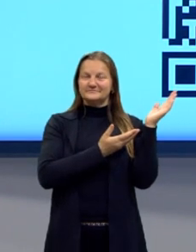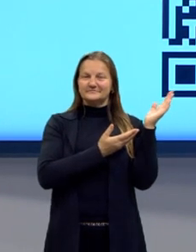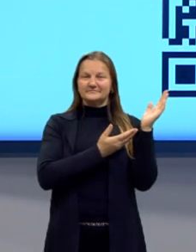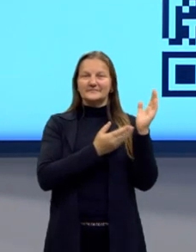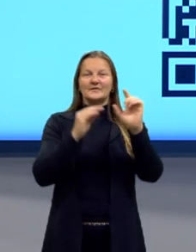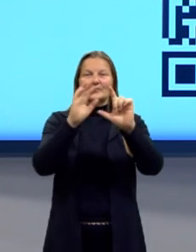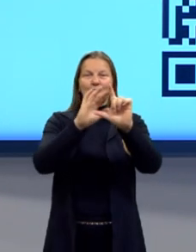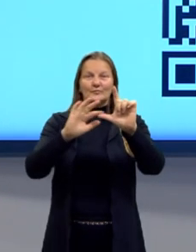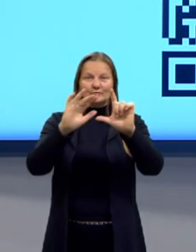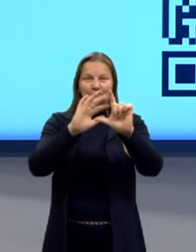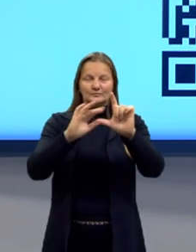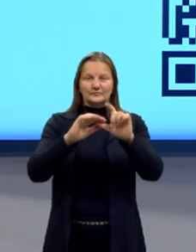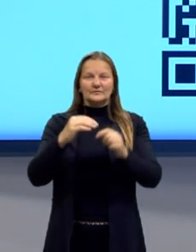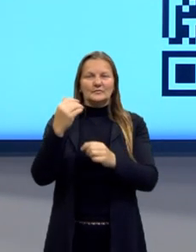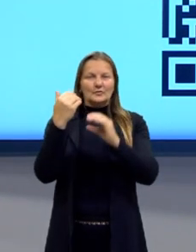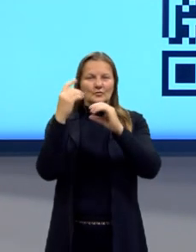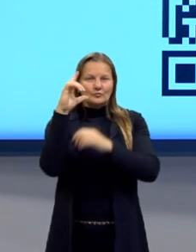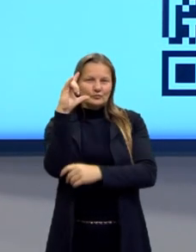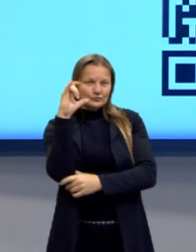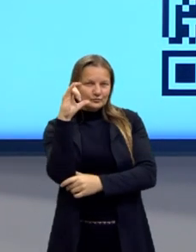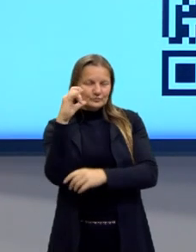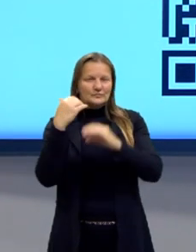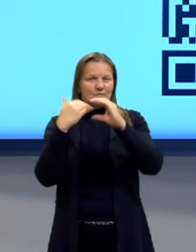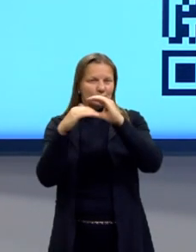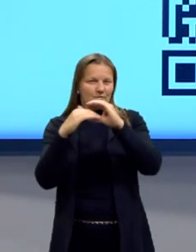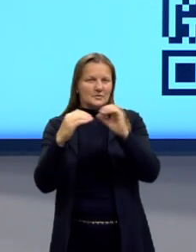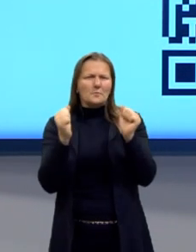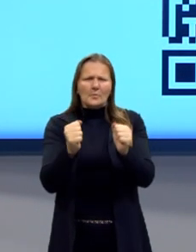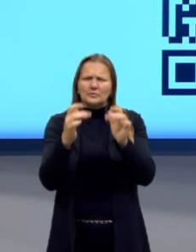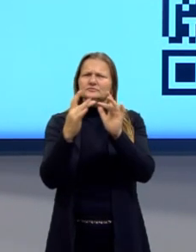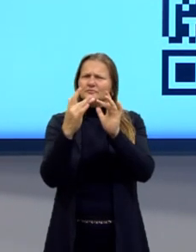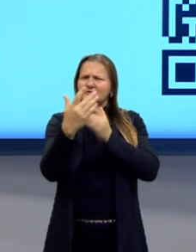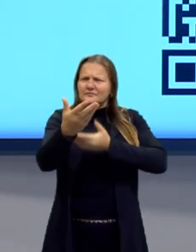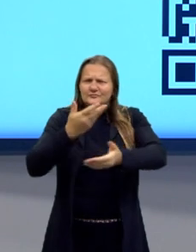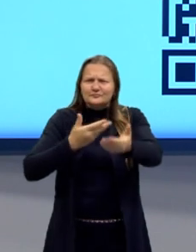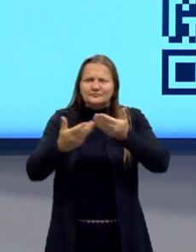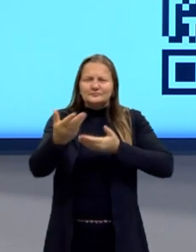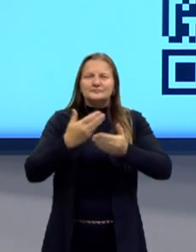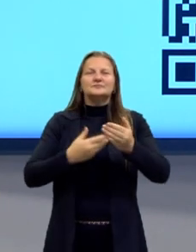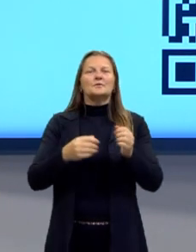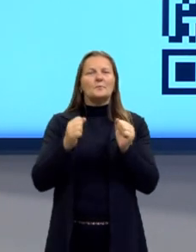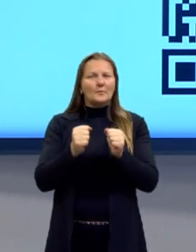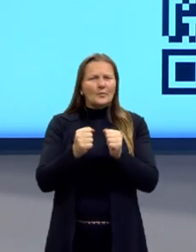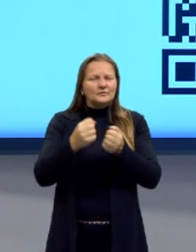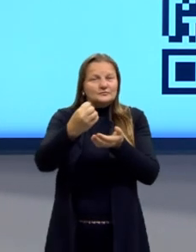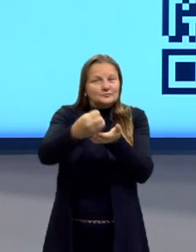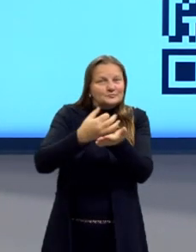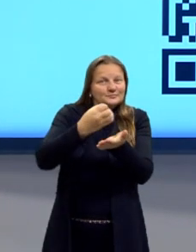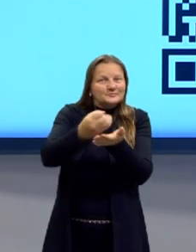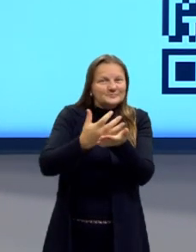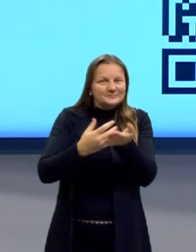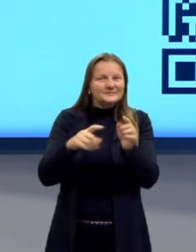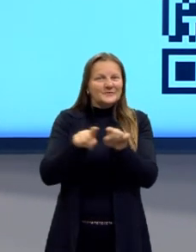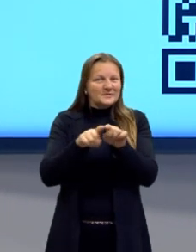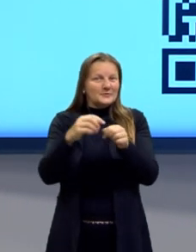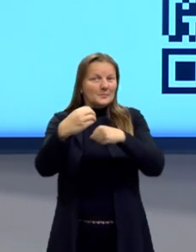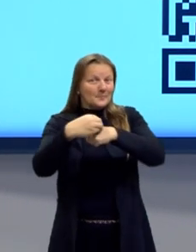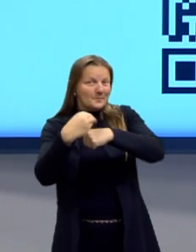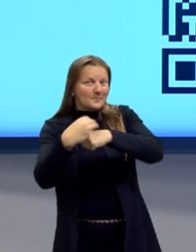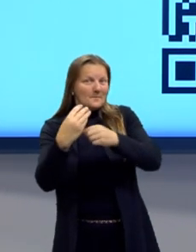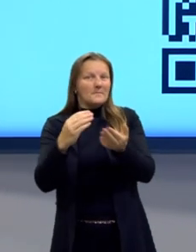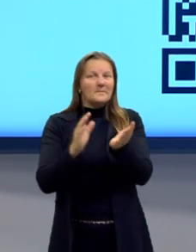Instagram o e-mail se vocês quiserem entrar em contato tirar alguma dúvida ou até mandar alguma mensagem aí sugestão